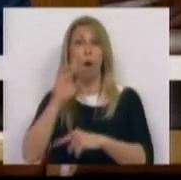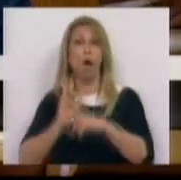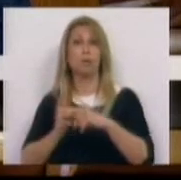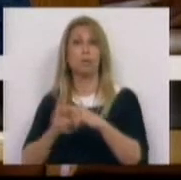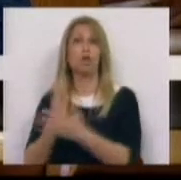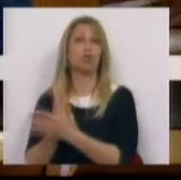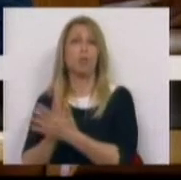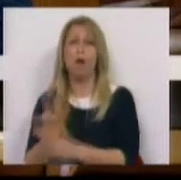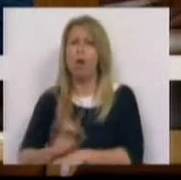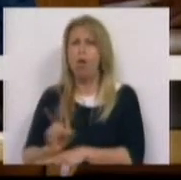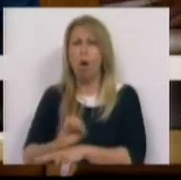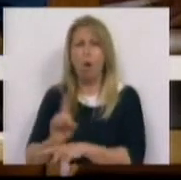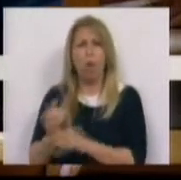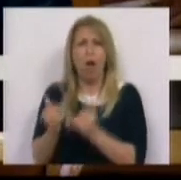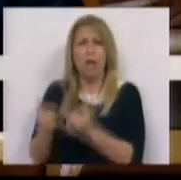do primeiro ciclo.